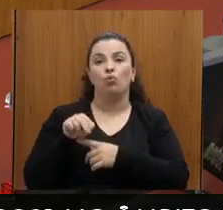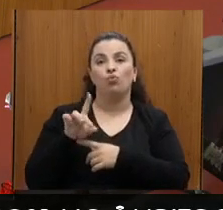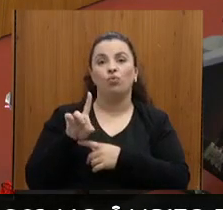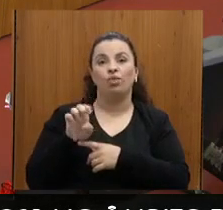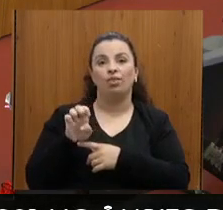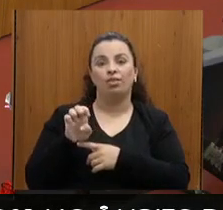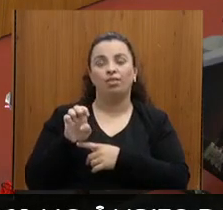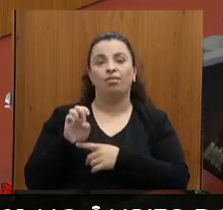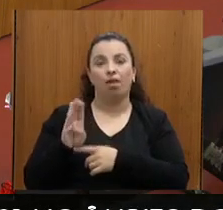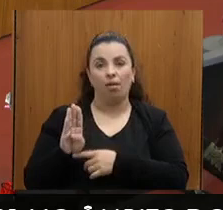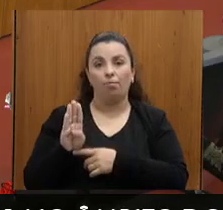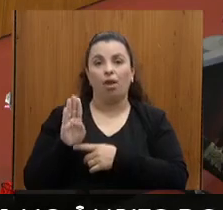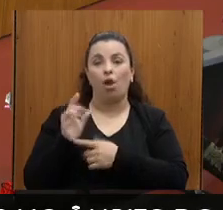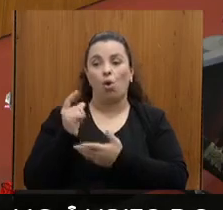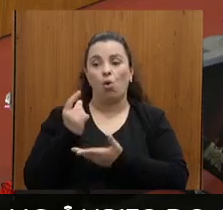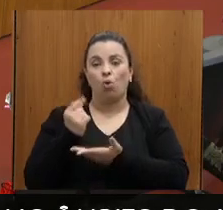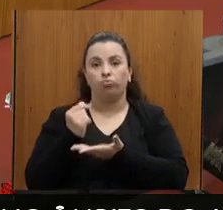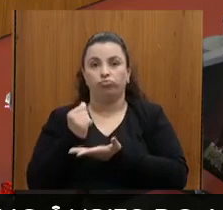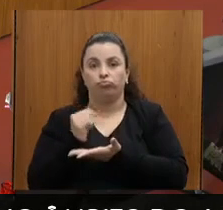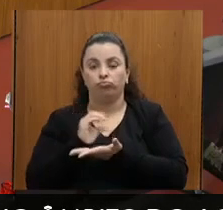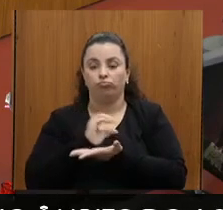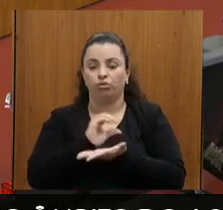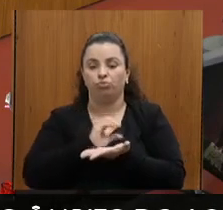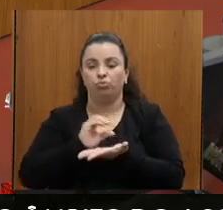recursos do Fundeb que estão